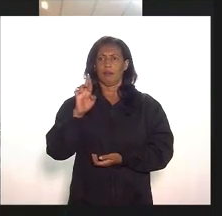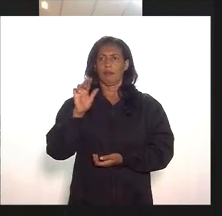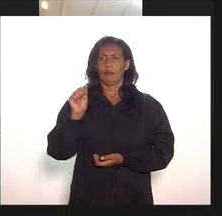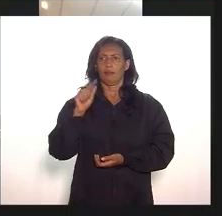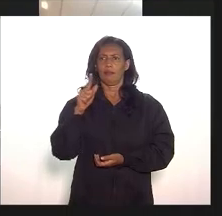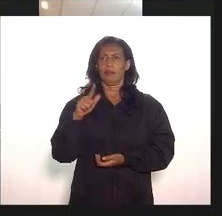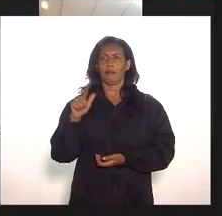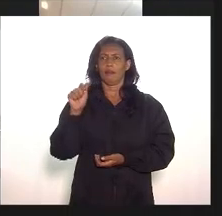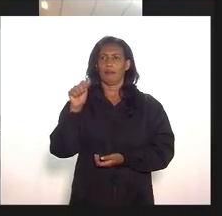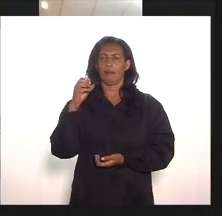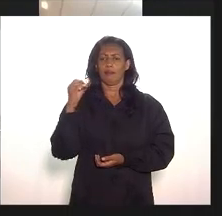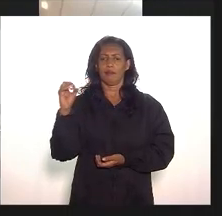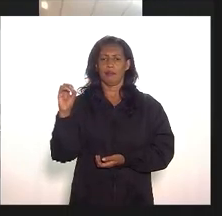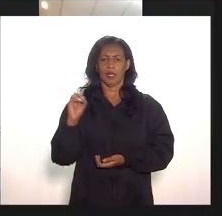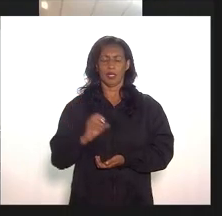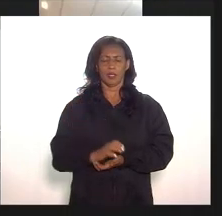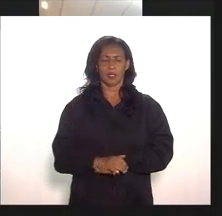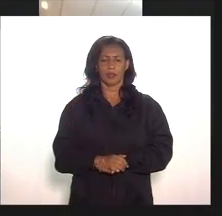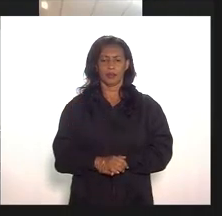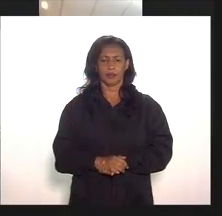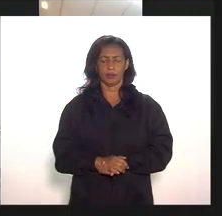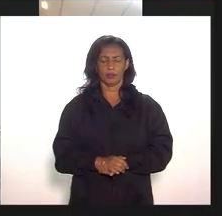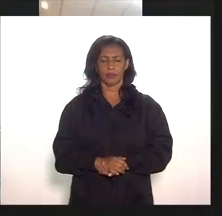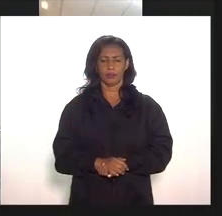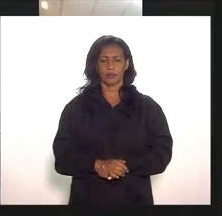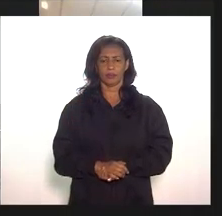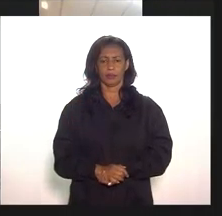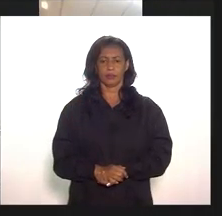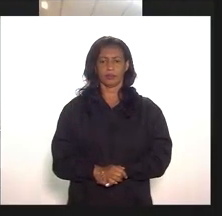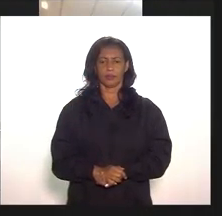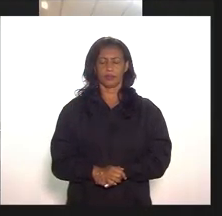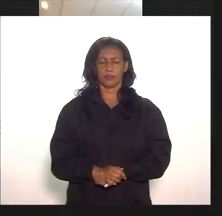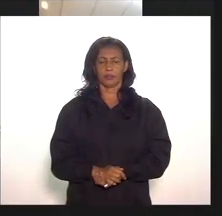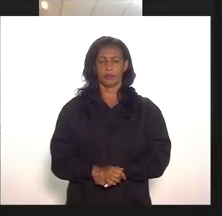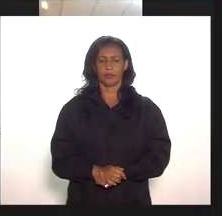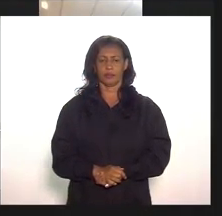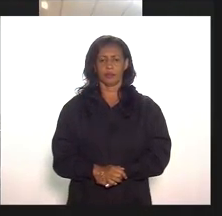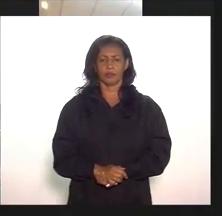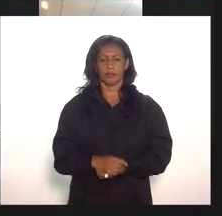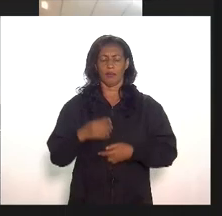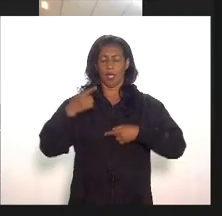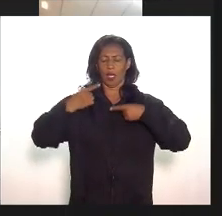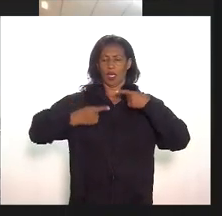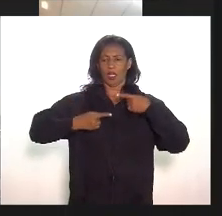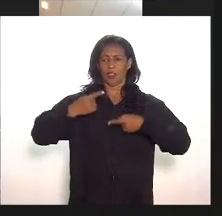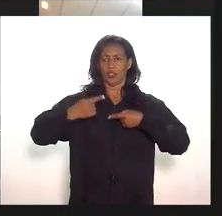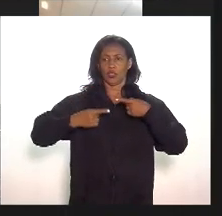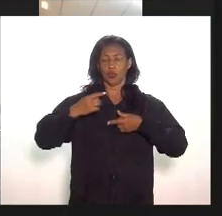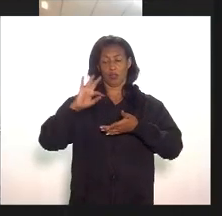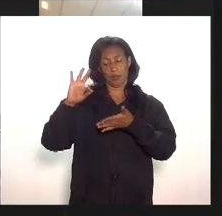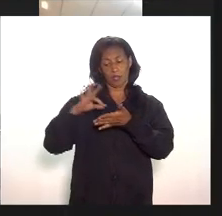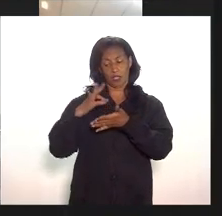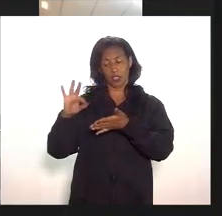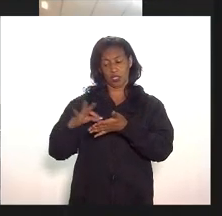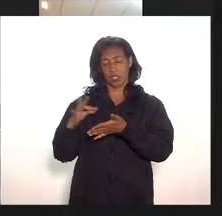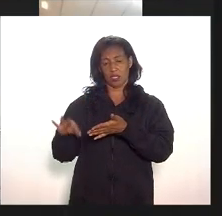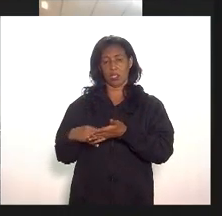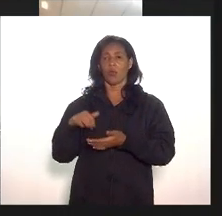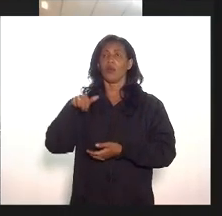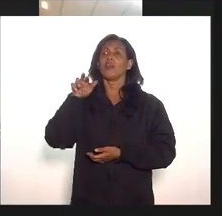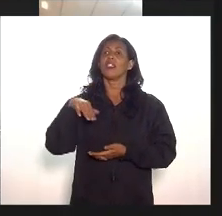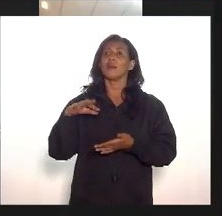de ordem? Questão de ordem é só para esclarecimento, conforme deixamos aqui. A discussão vai ser pela inscrição. Quem mais se inscreve